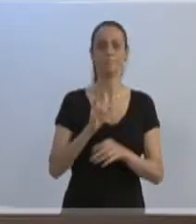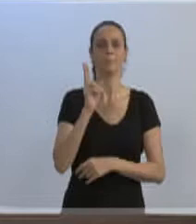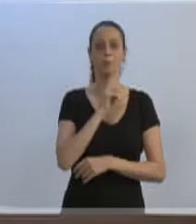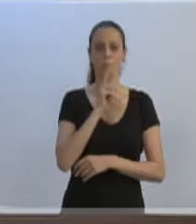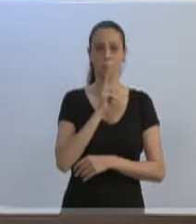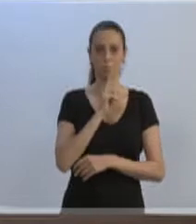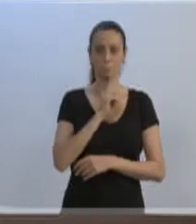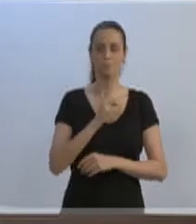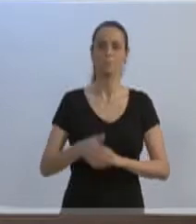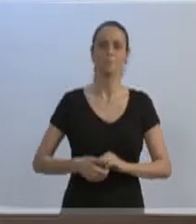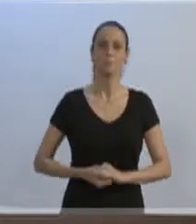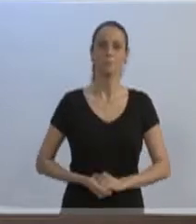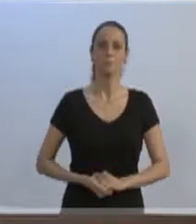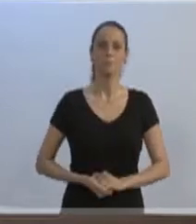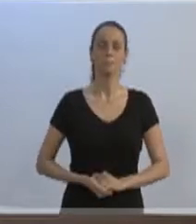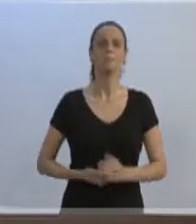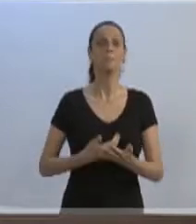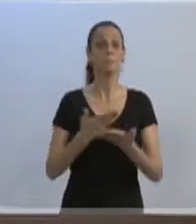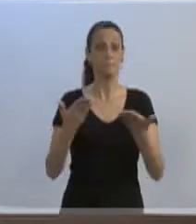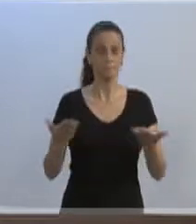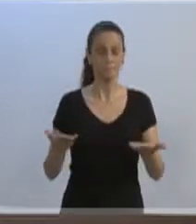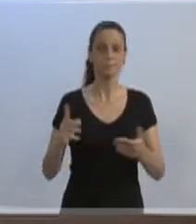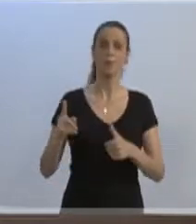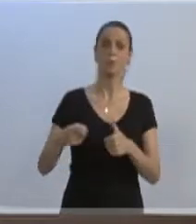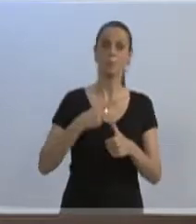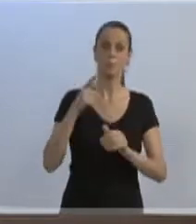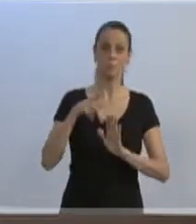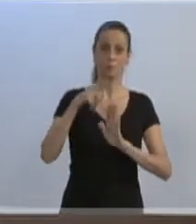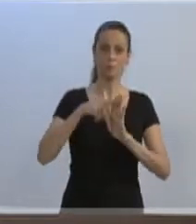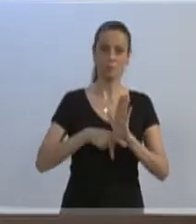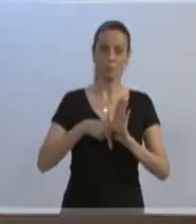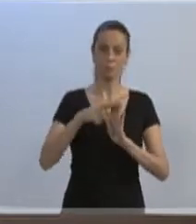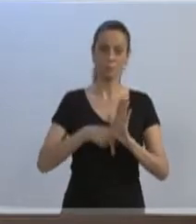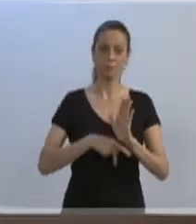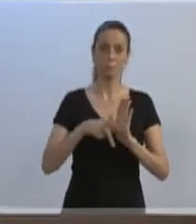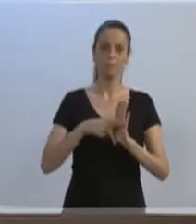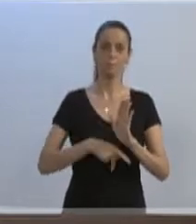mú vamos lá então primeiro projeto